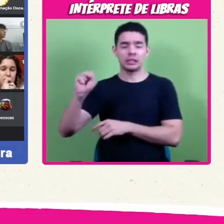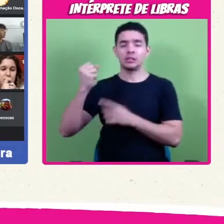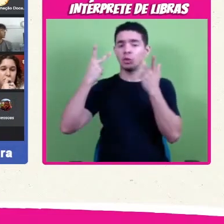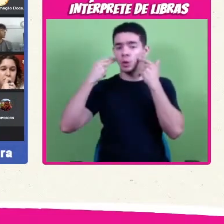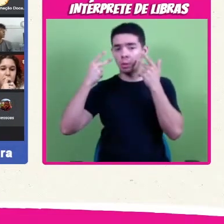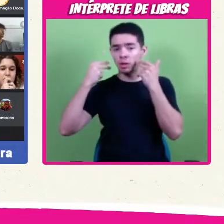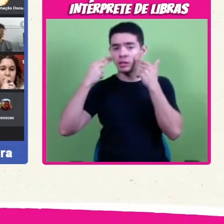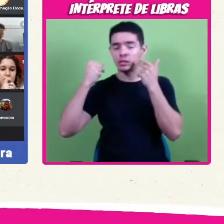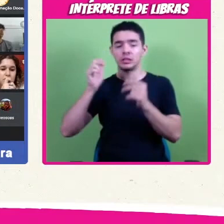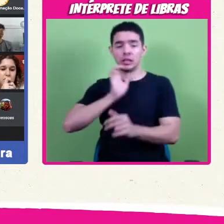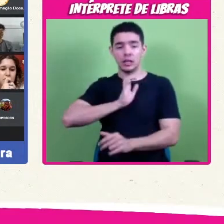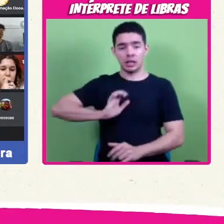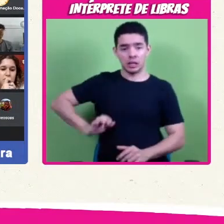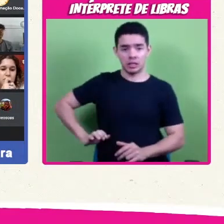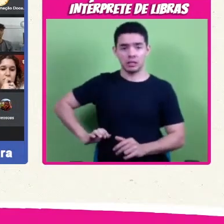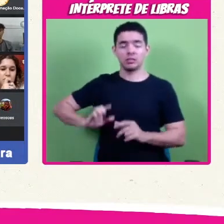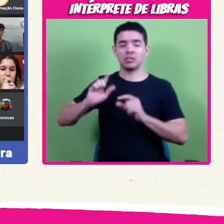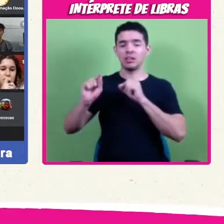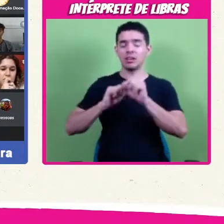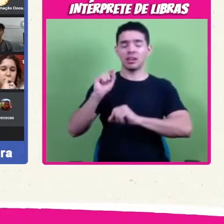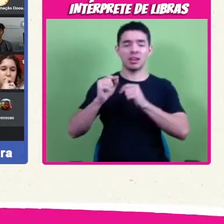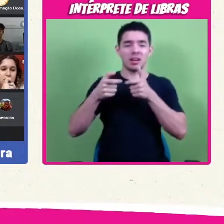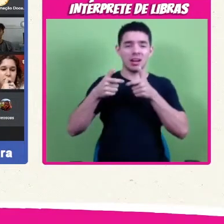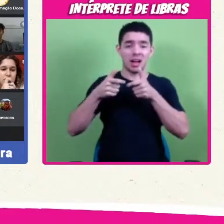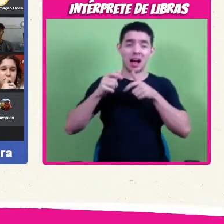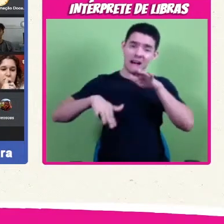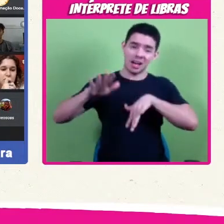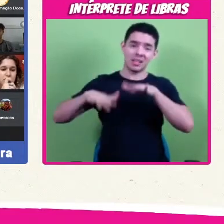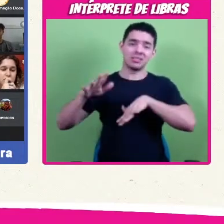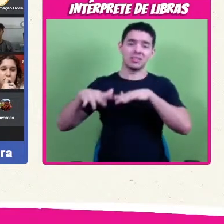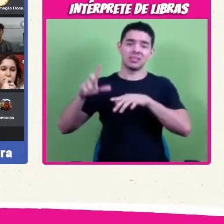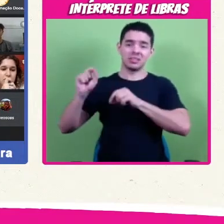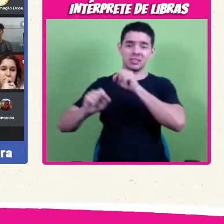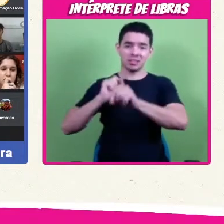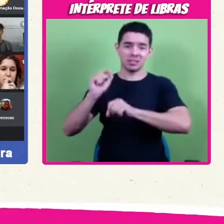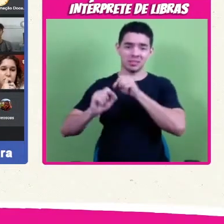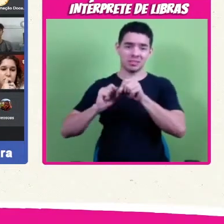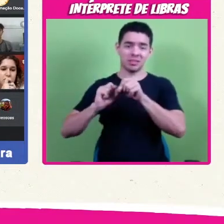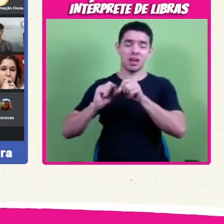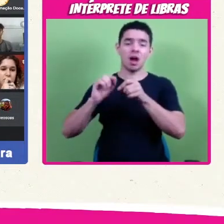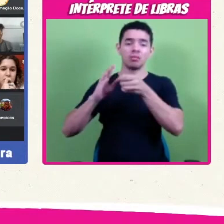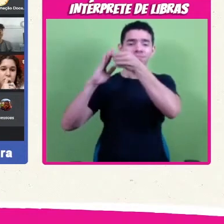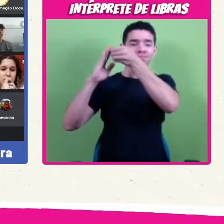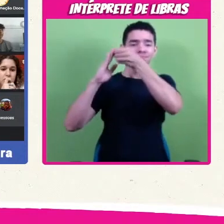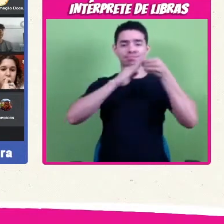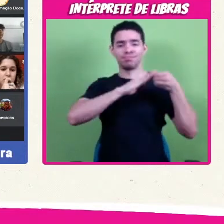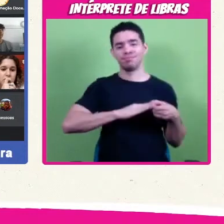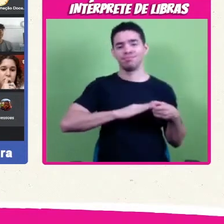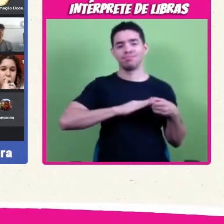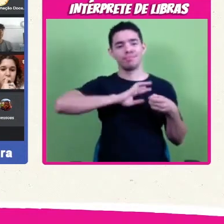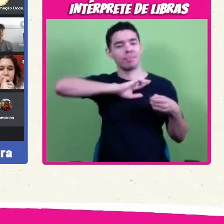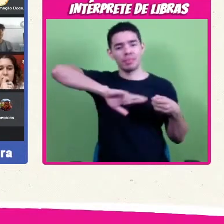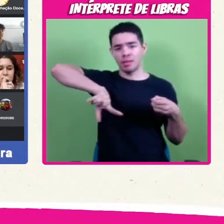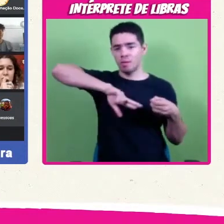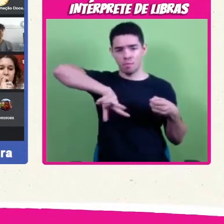cristã também, né? Que muitas vezes nos interpela num lugar de não existência, né? E